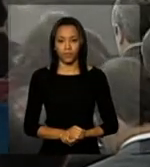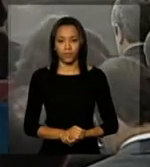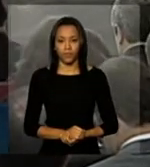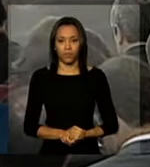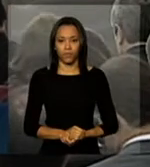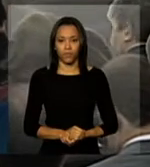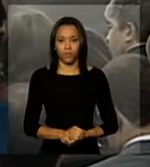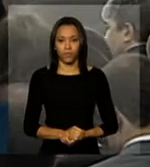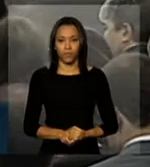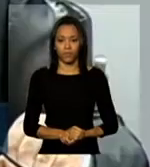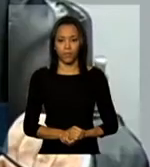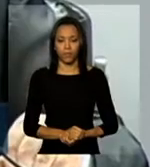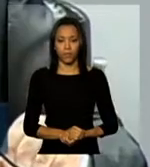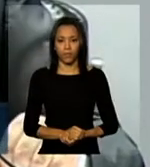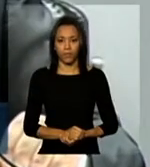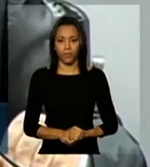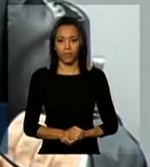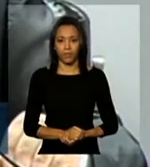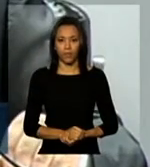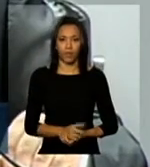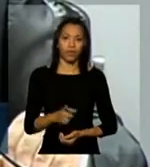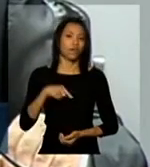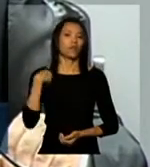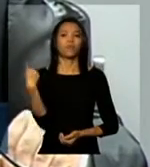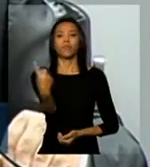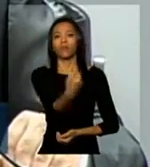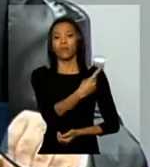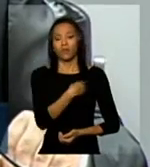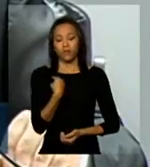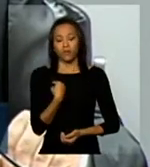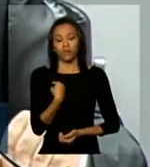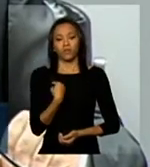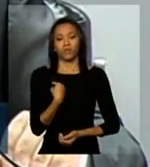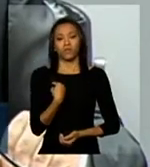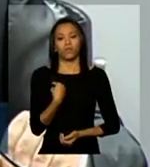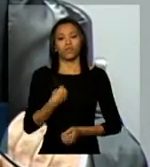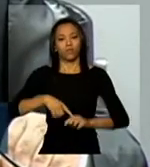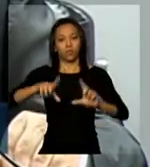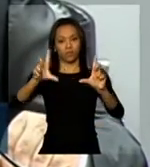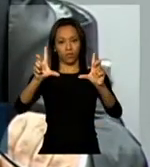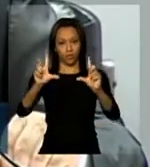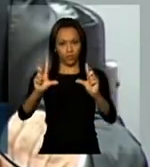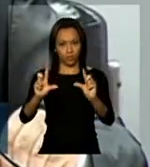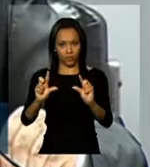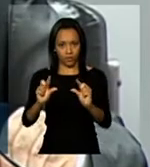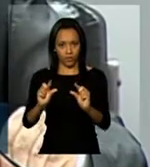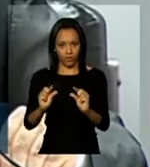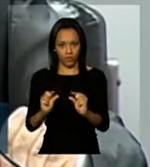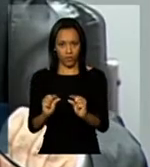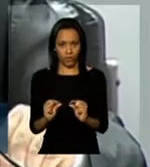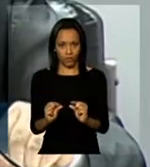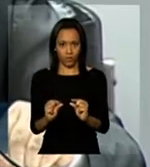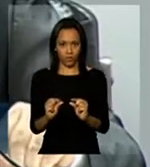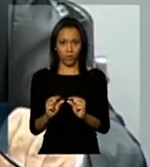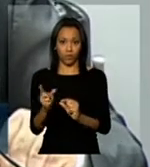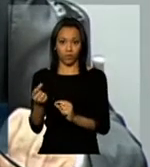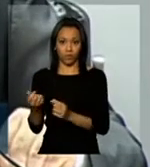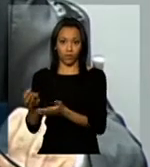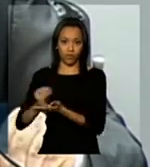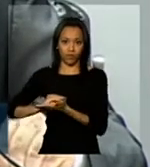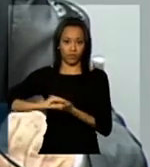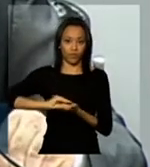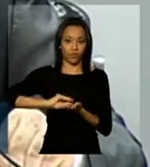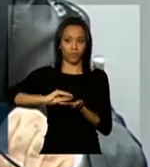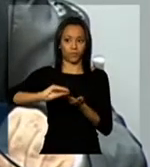Bom, nós estamos reduzindo o volume de transferências para